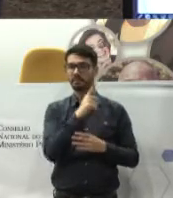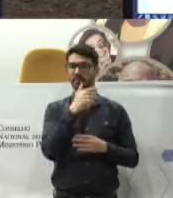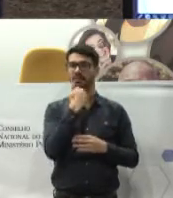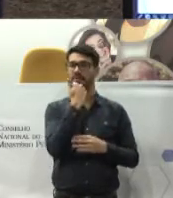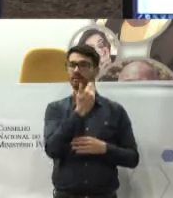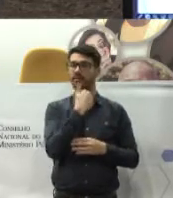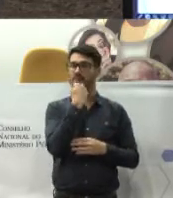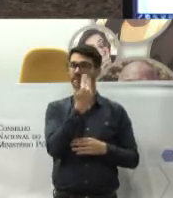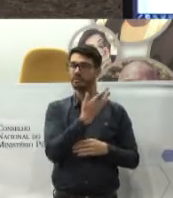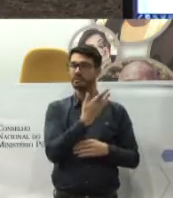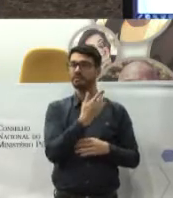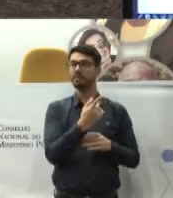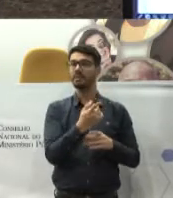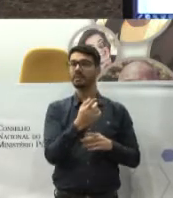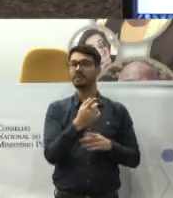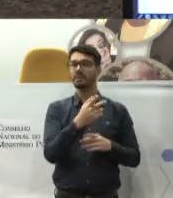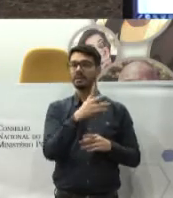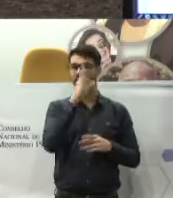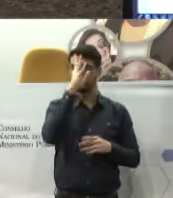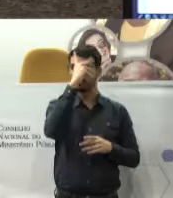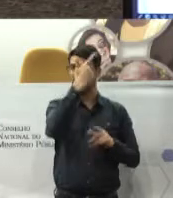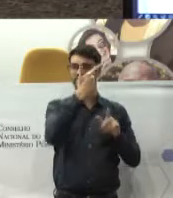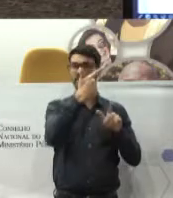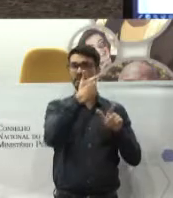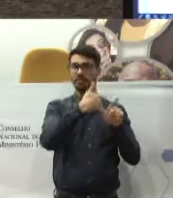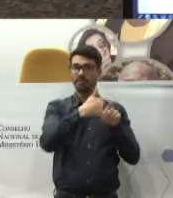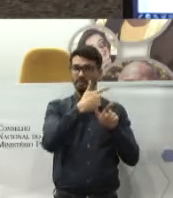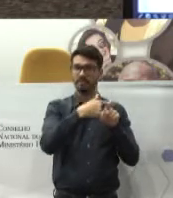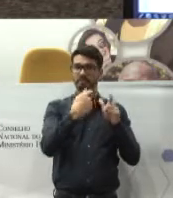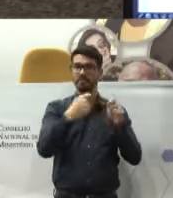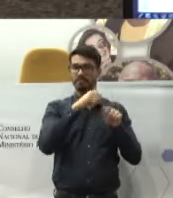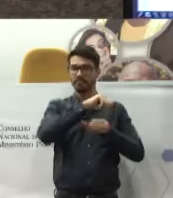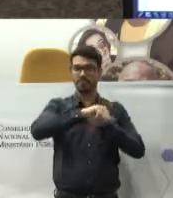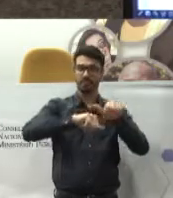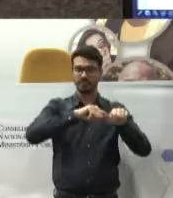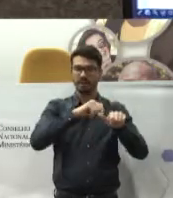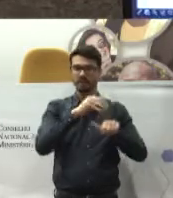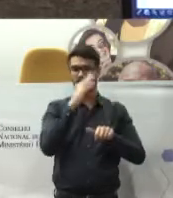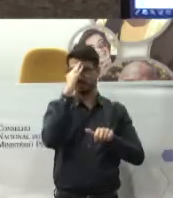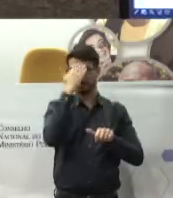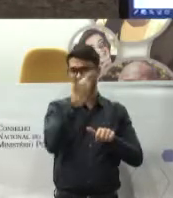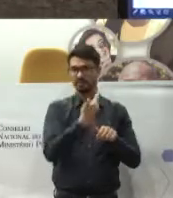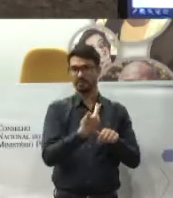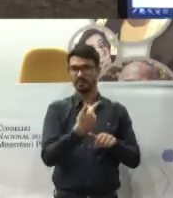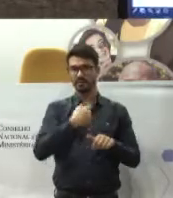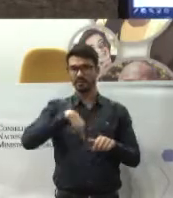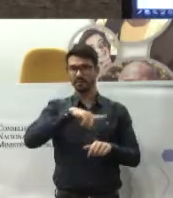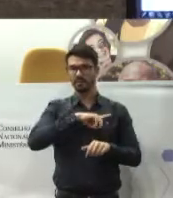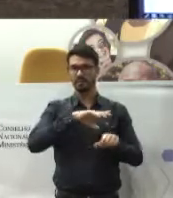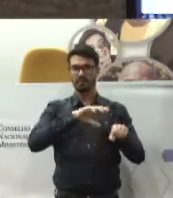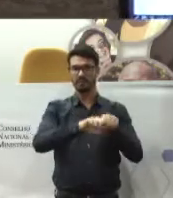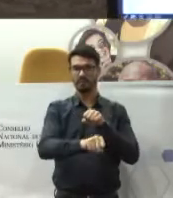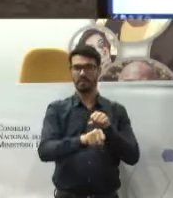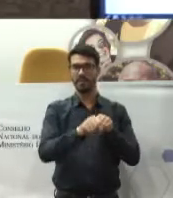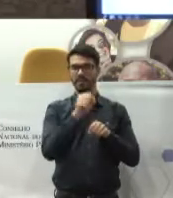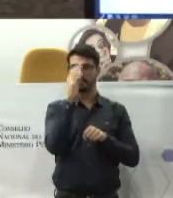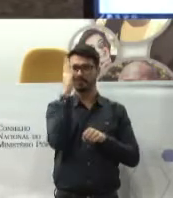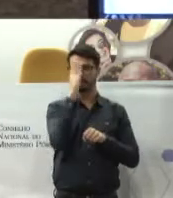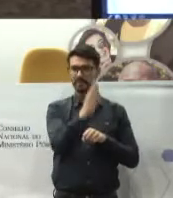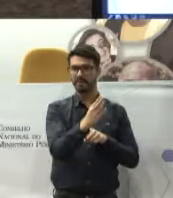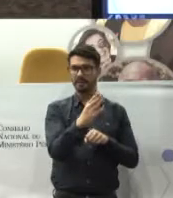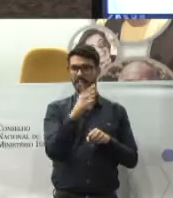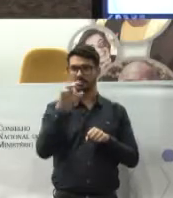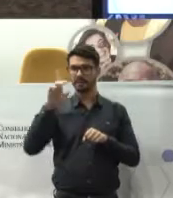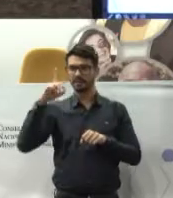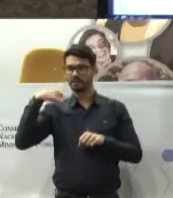aos seus interesses. Então, nós precisamos mudar essa perspectiva. Não é fácil, porque nós somos formados para aplicar o direito e